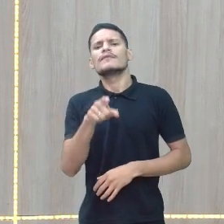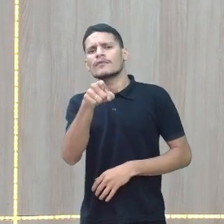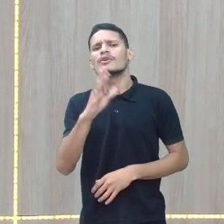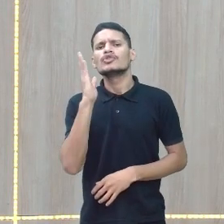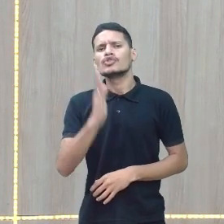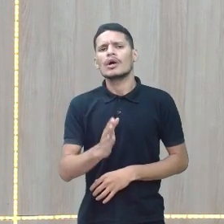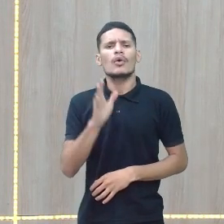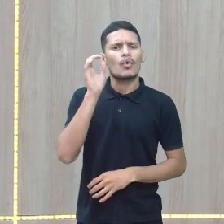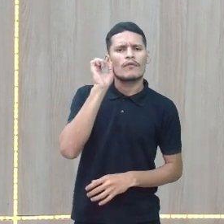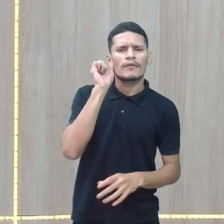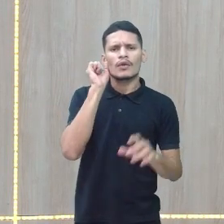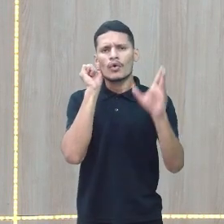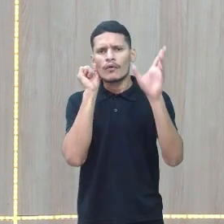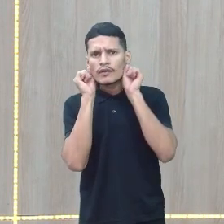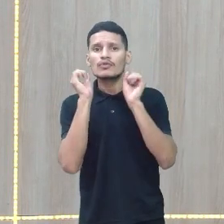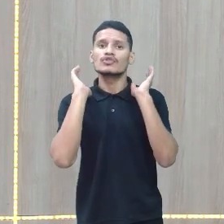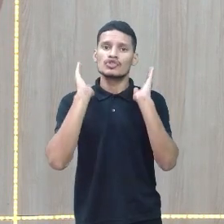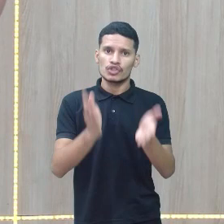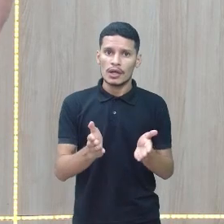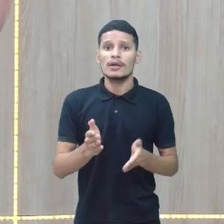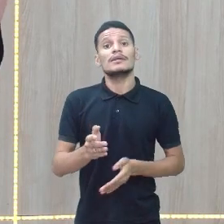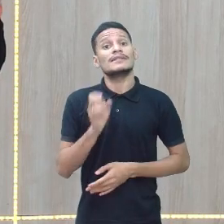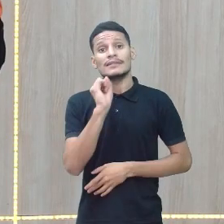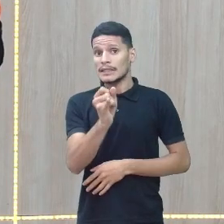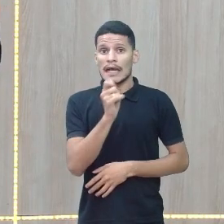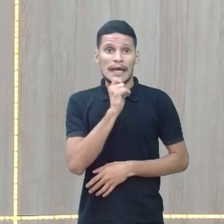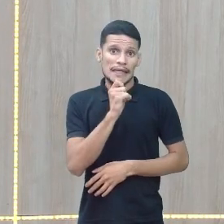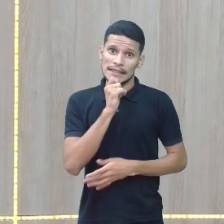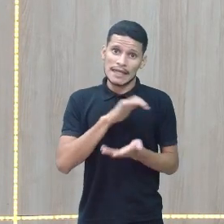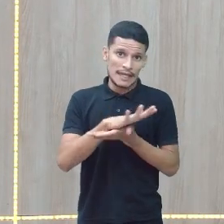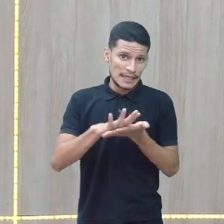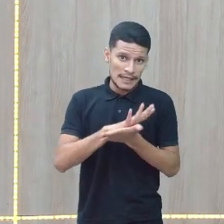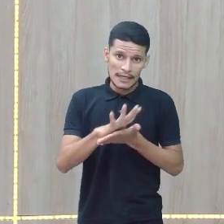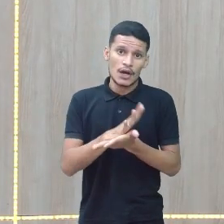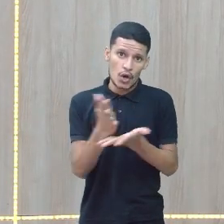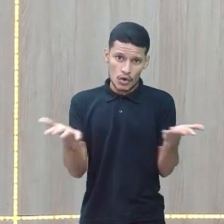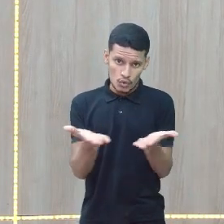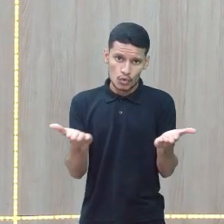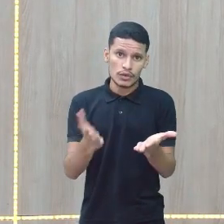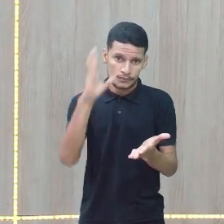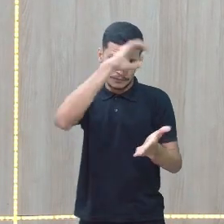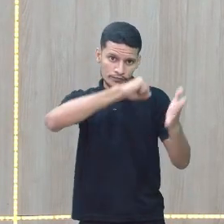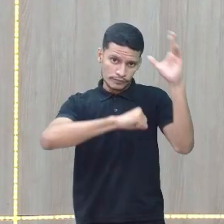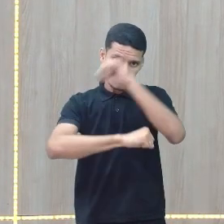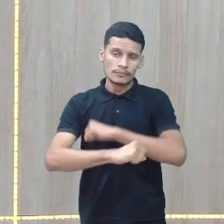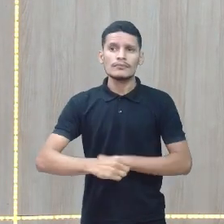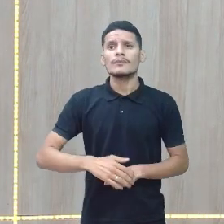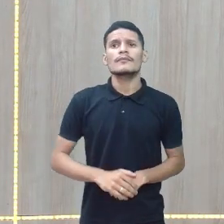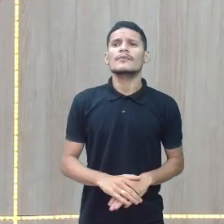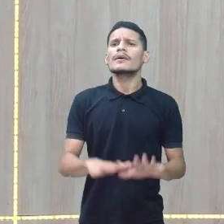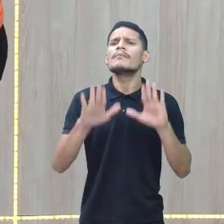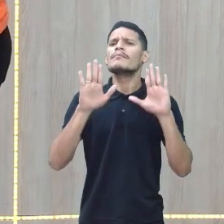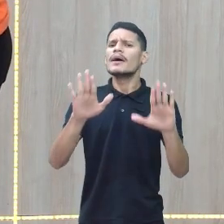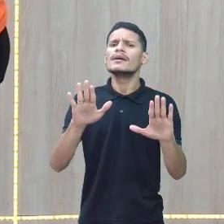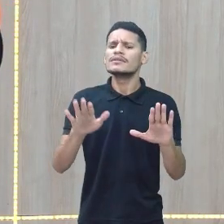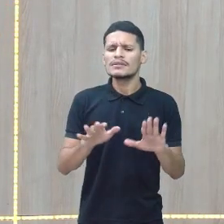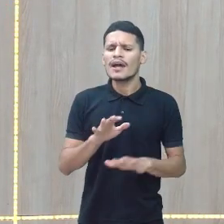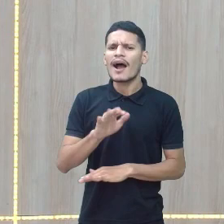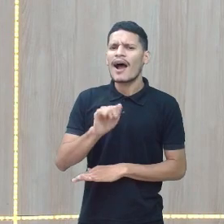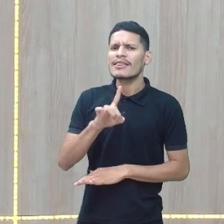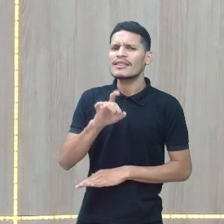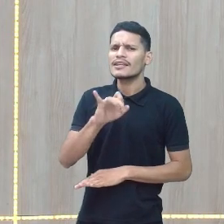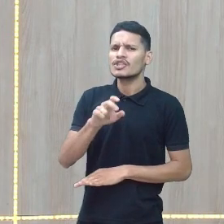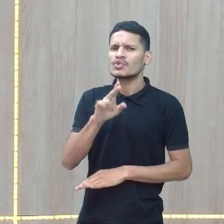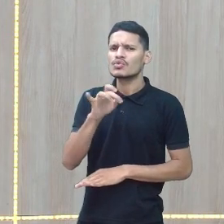não é? E se não ouviram, vão ouvir agora. Eita, e o que é mesmo